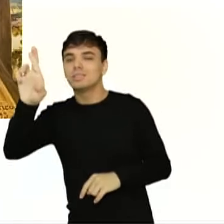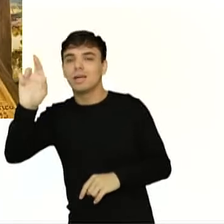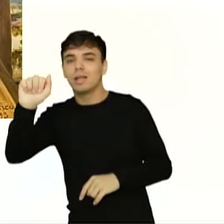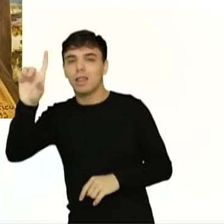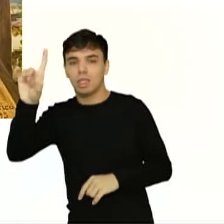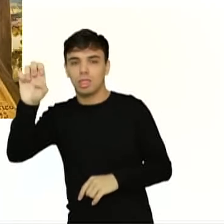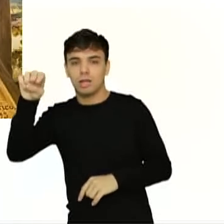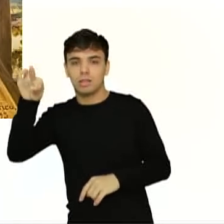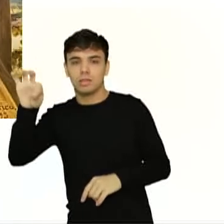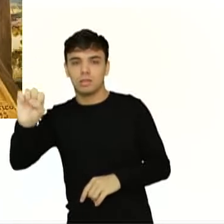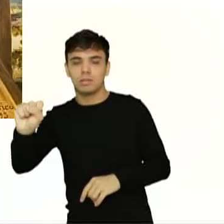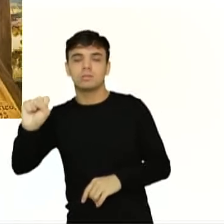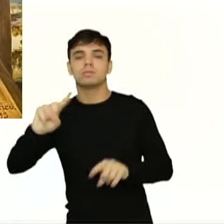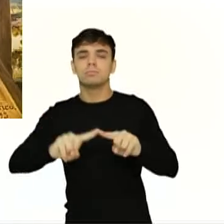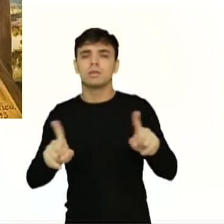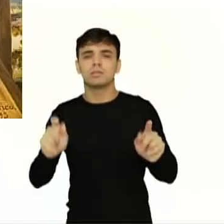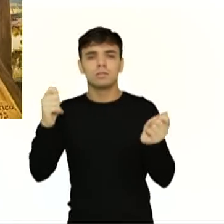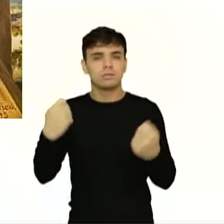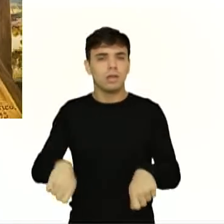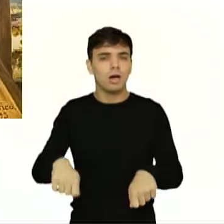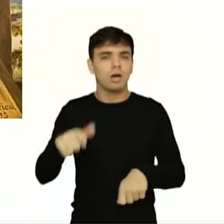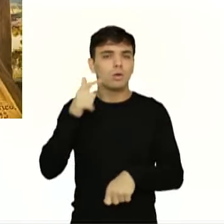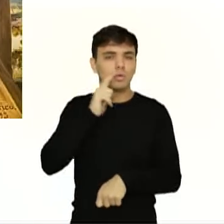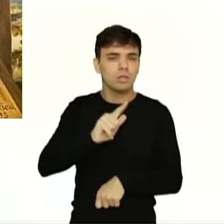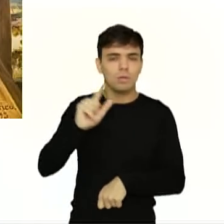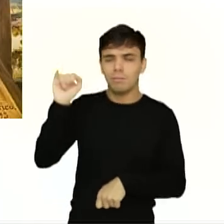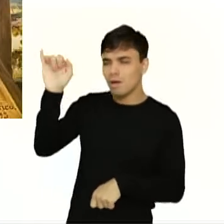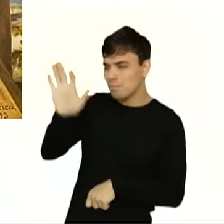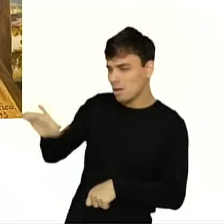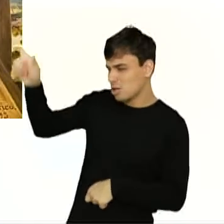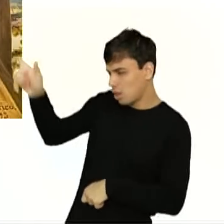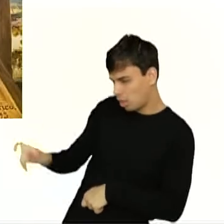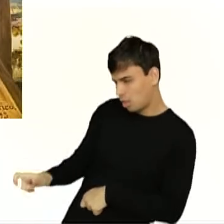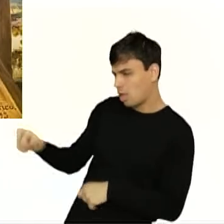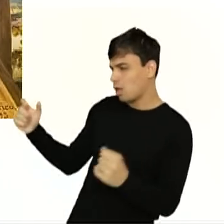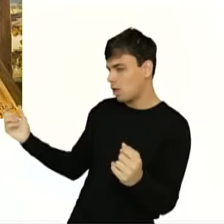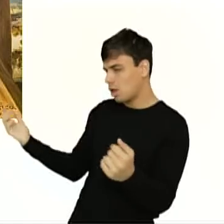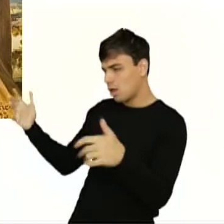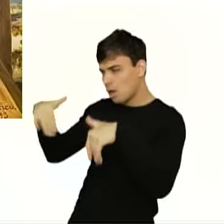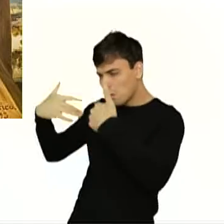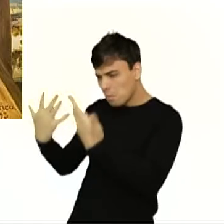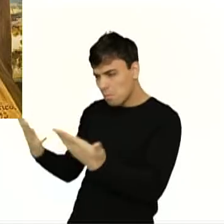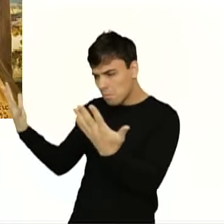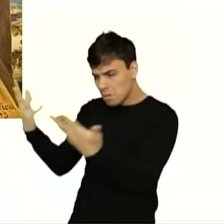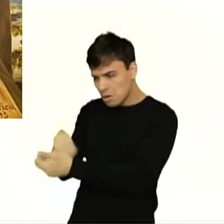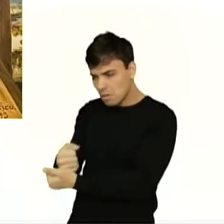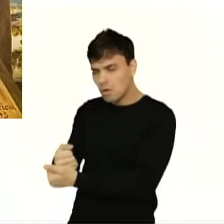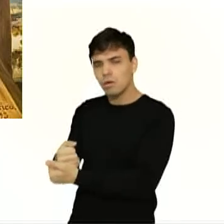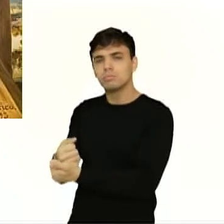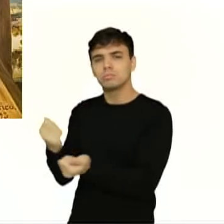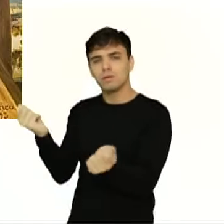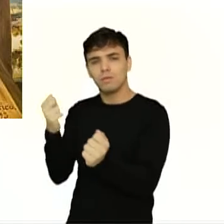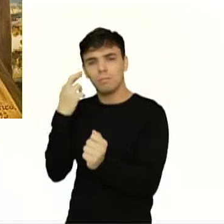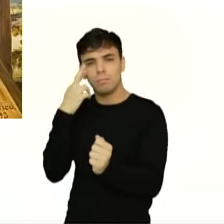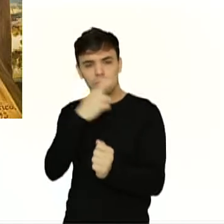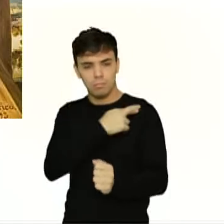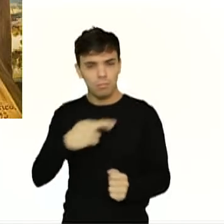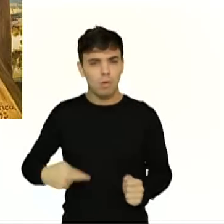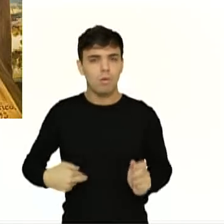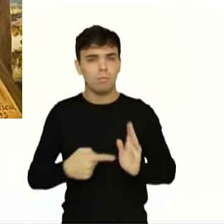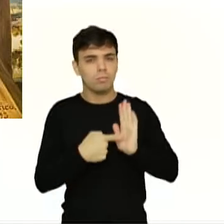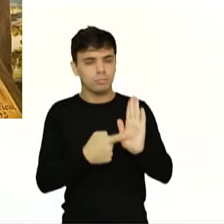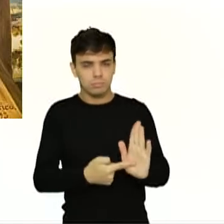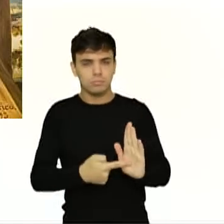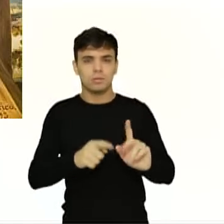ser construída toda uma imagem de Tiradentes como um herói, alguém que previa a República. Vamos lembrar bem que o movimento da